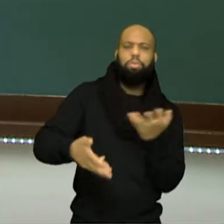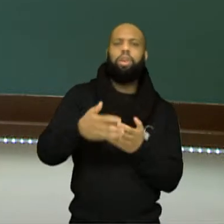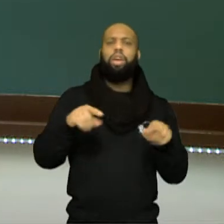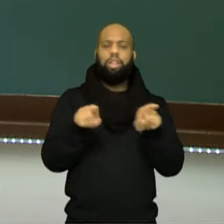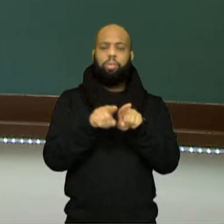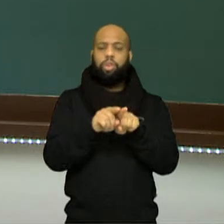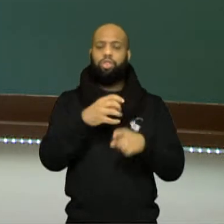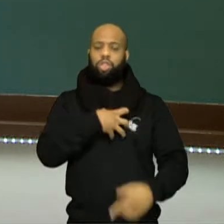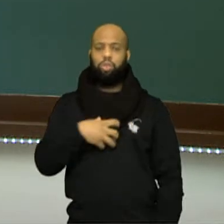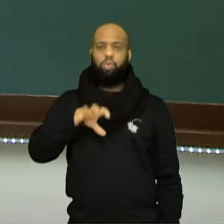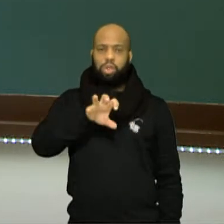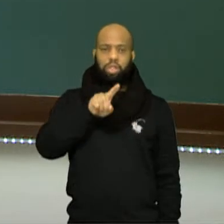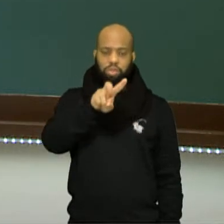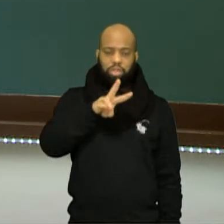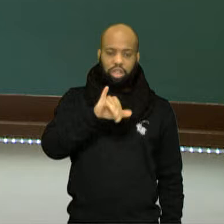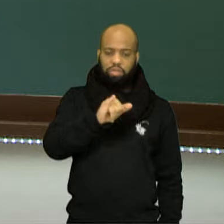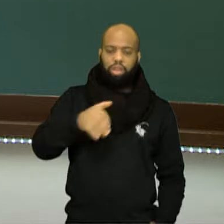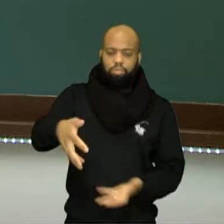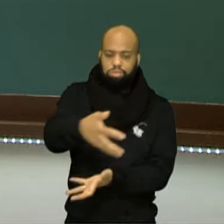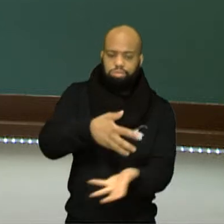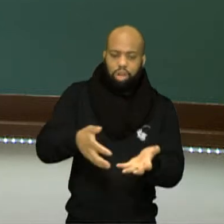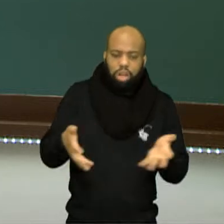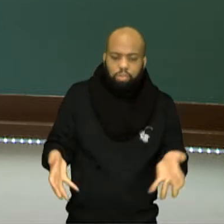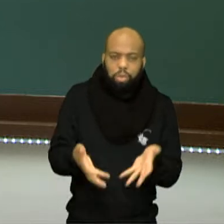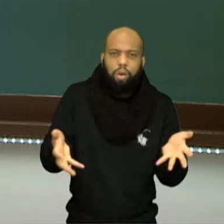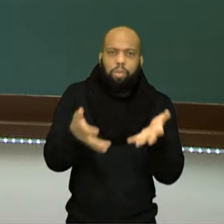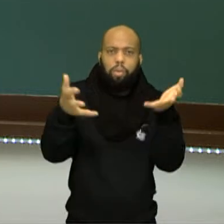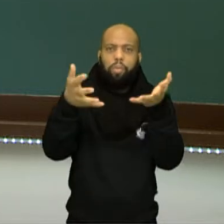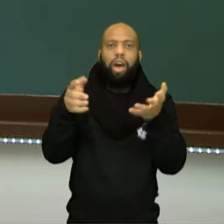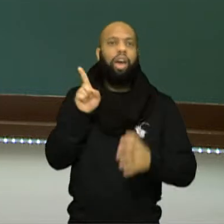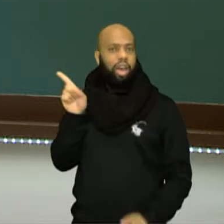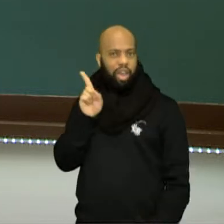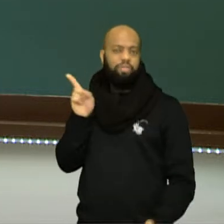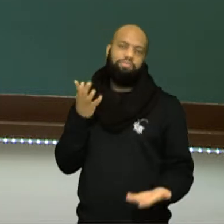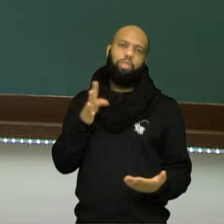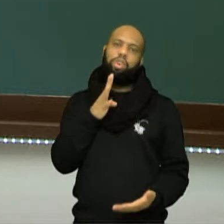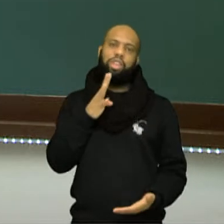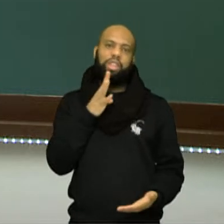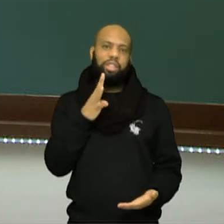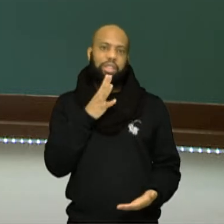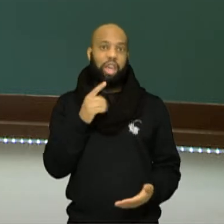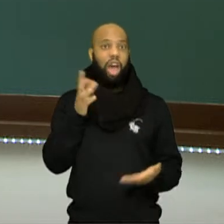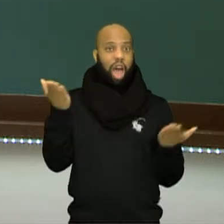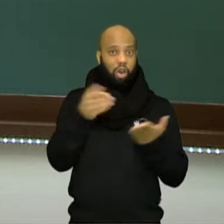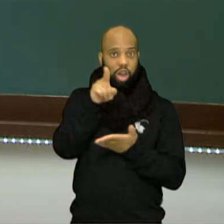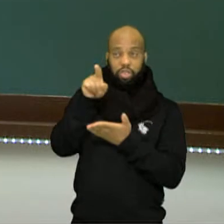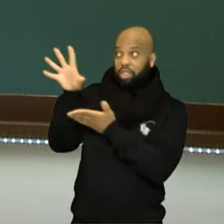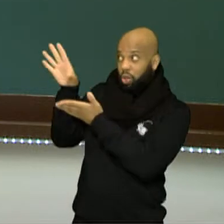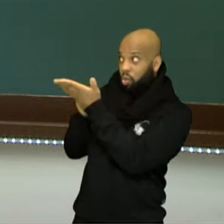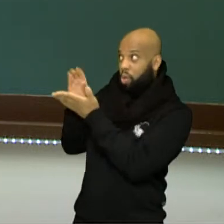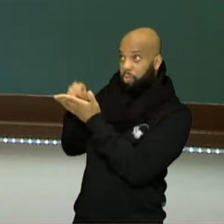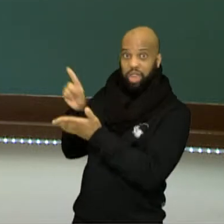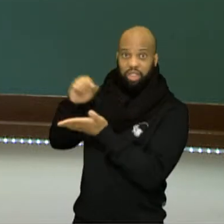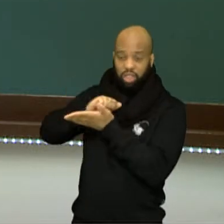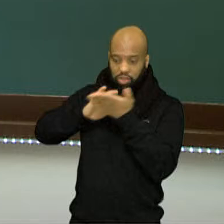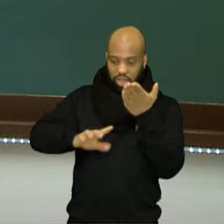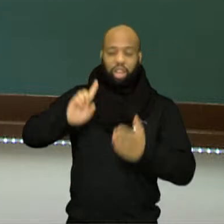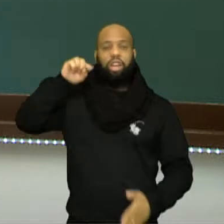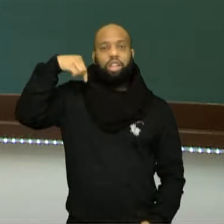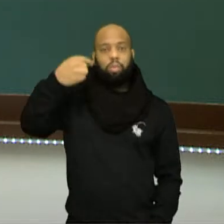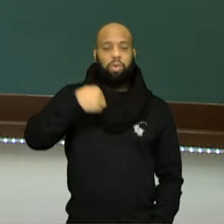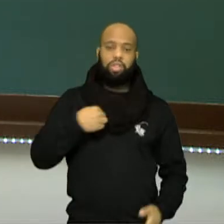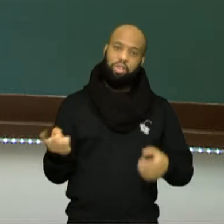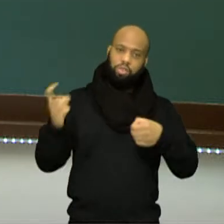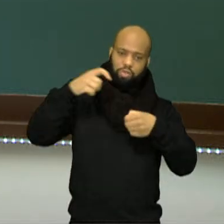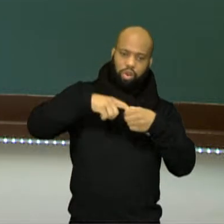convencê-los a conhecer a Constituição. Vou deixar você anotar a atividade e já retornamos para entrar aí